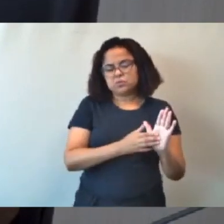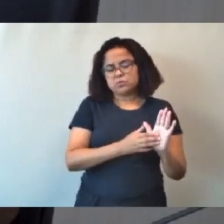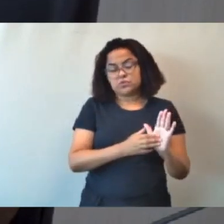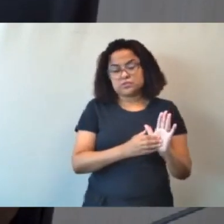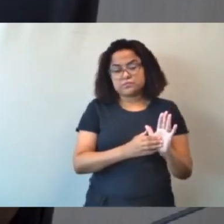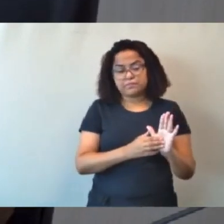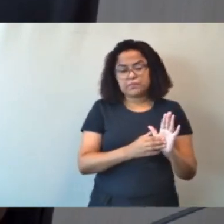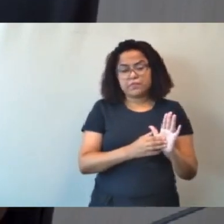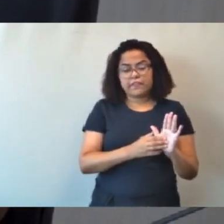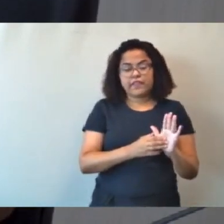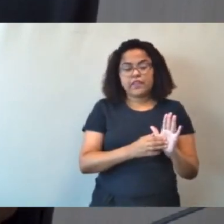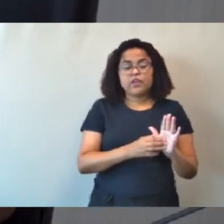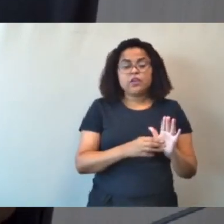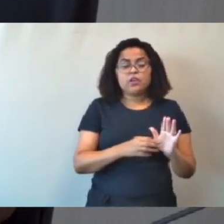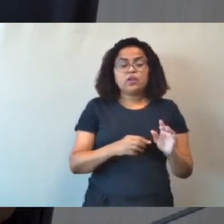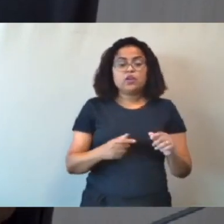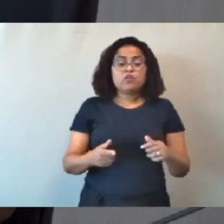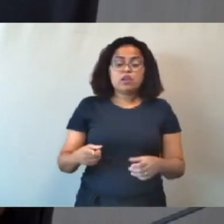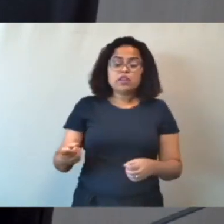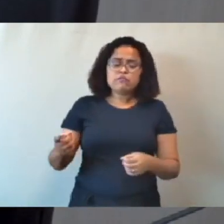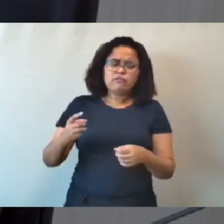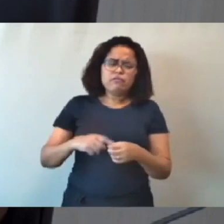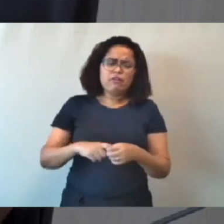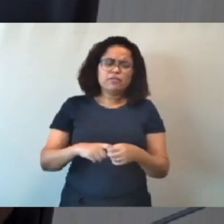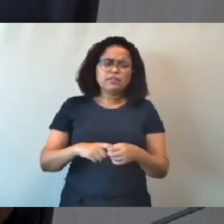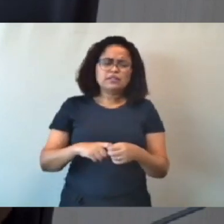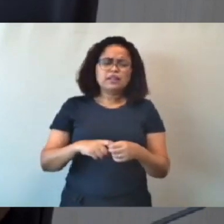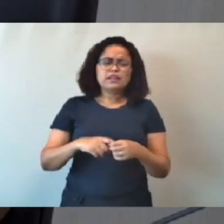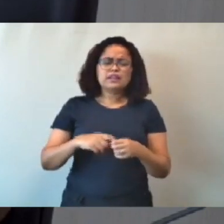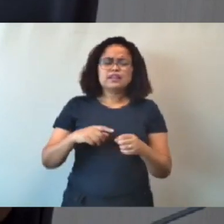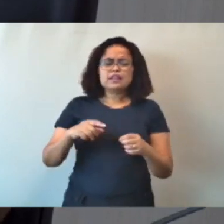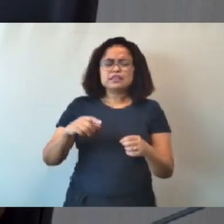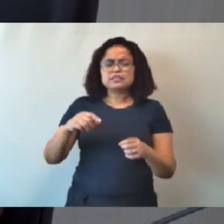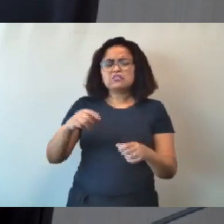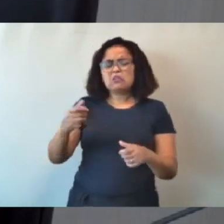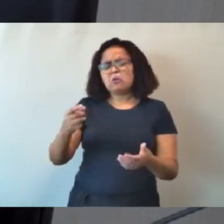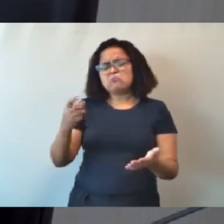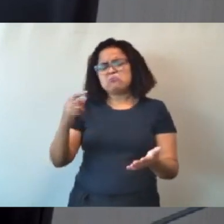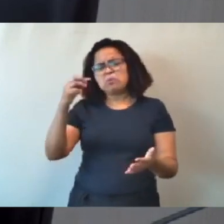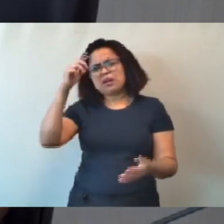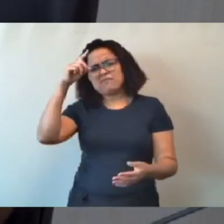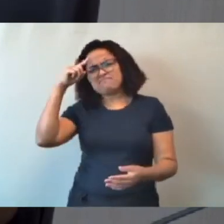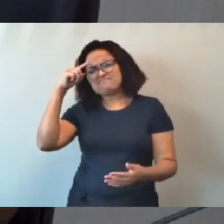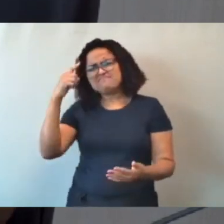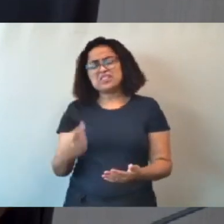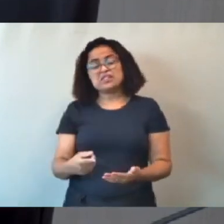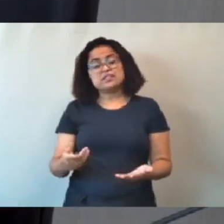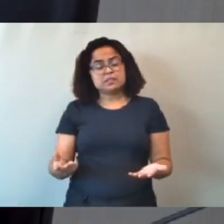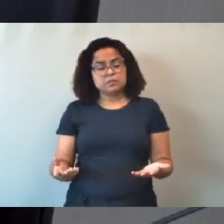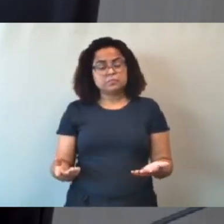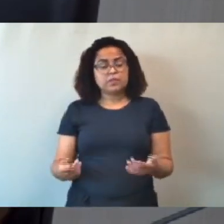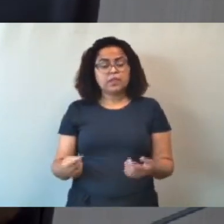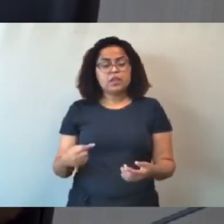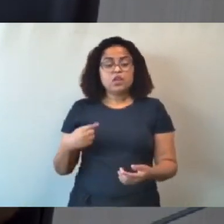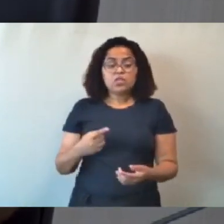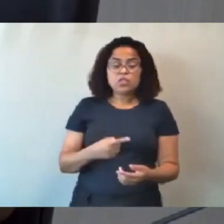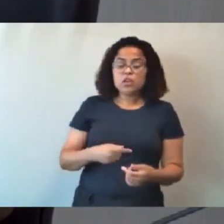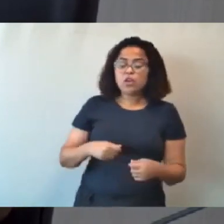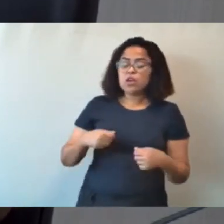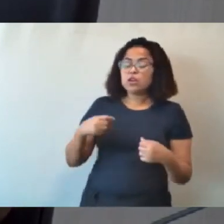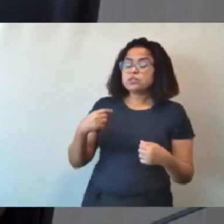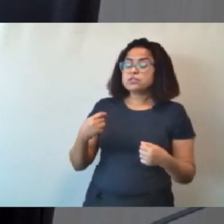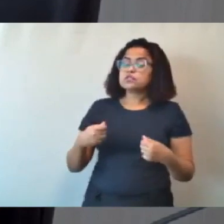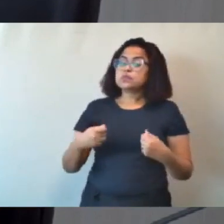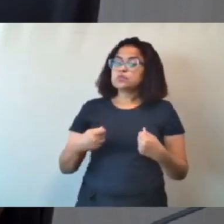querer fazer alguma coisa. Então, a gente está fazendo essa audiência pública, né, em detrimento aí do pedido mesmo de